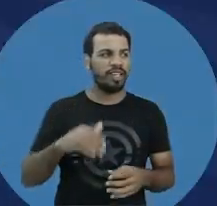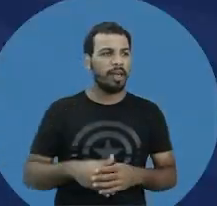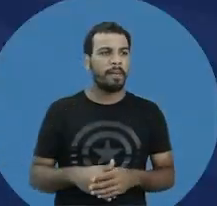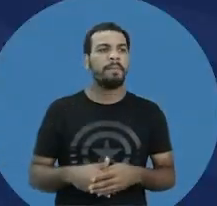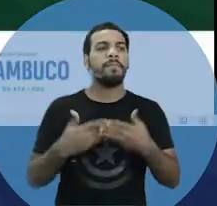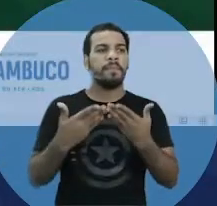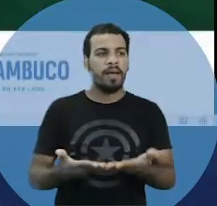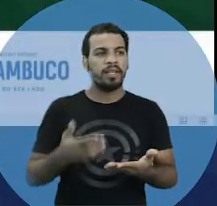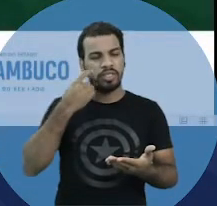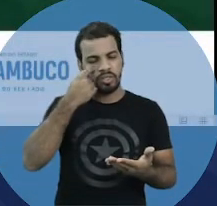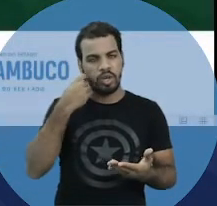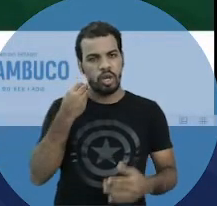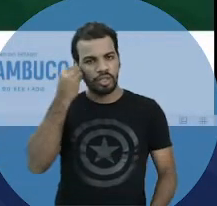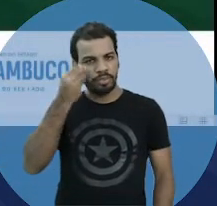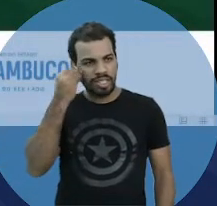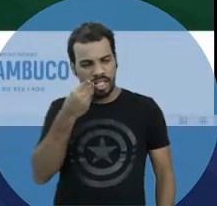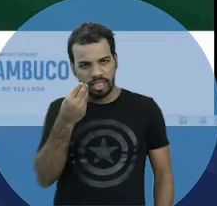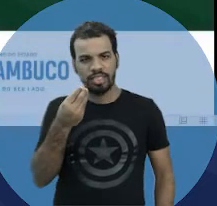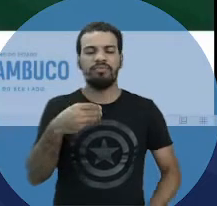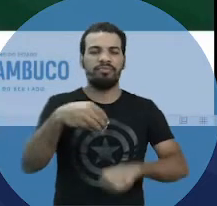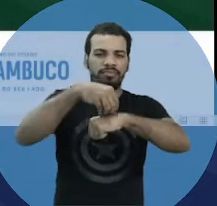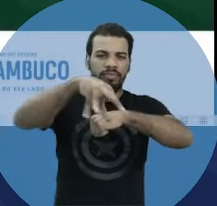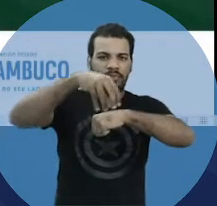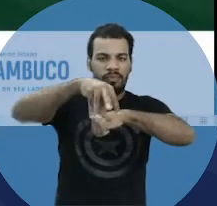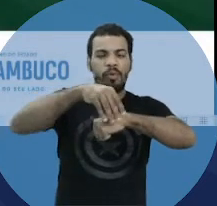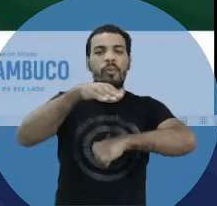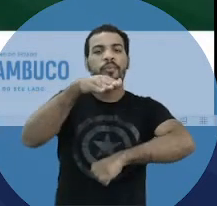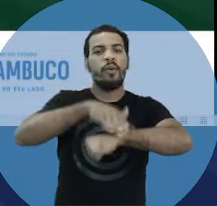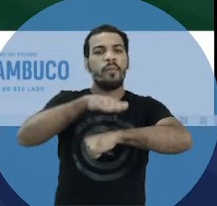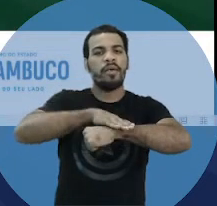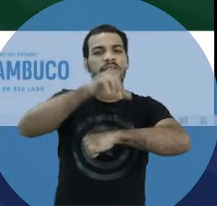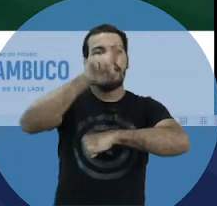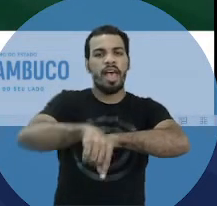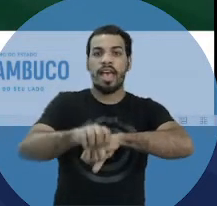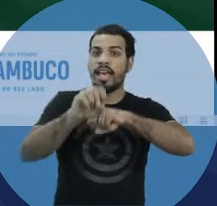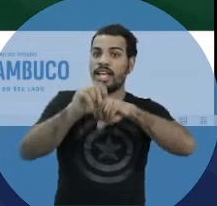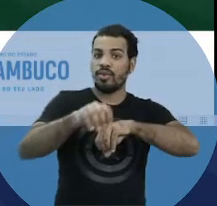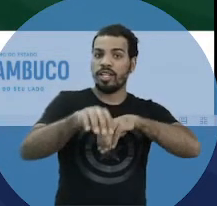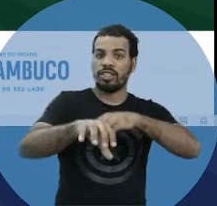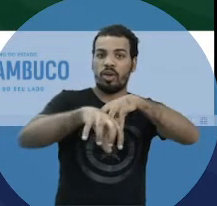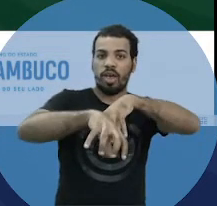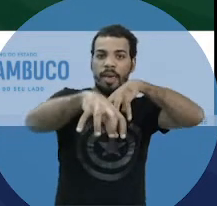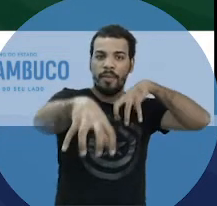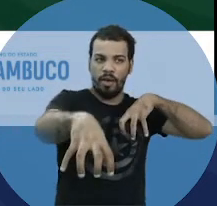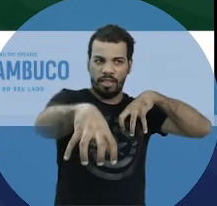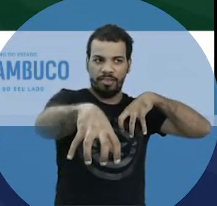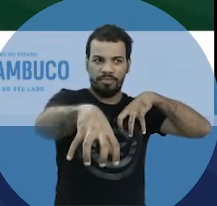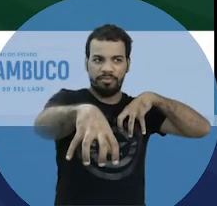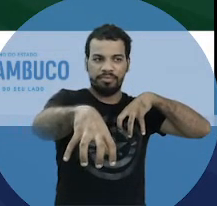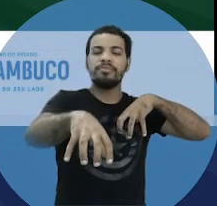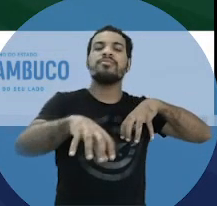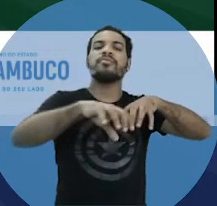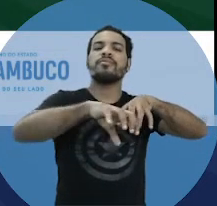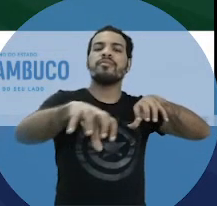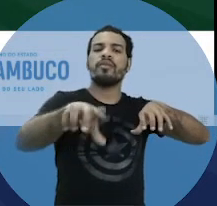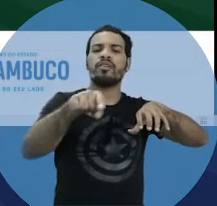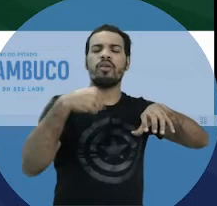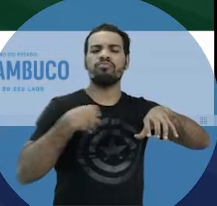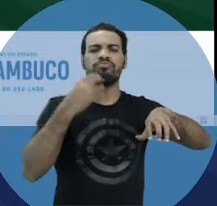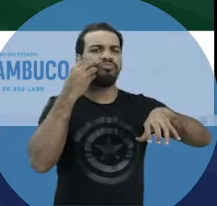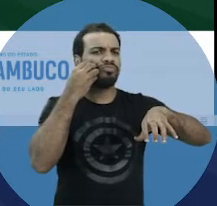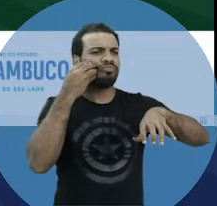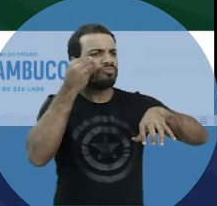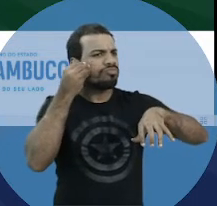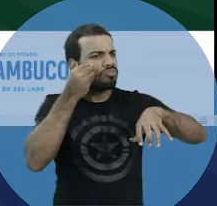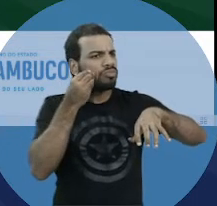uma experiência, né, nesse momento de educação remota. Essa vivência que eu tive, ela foi,